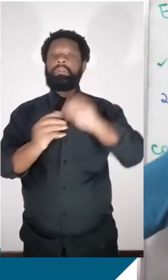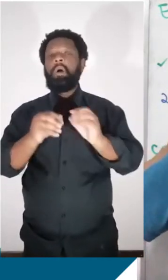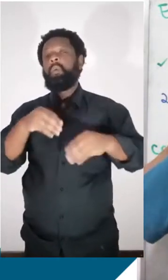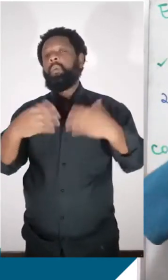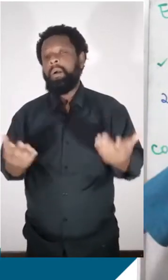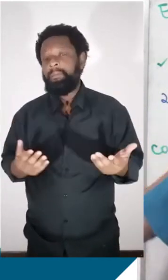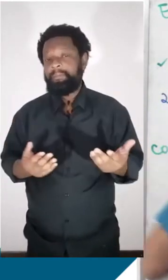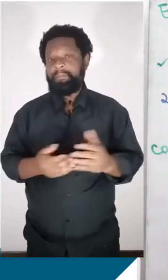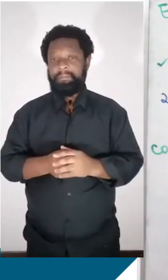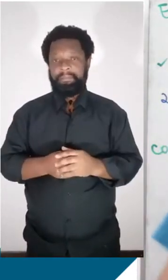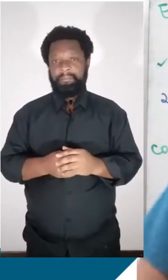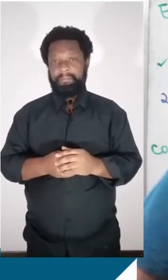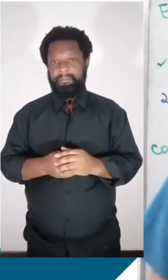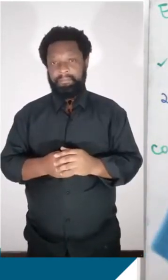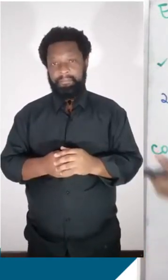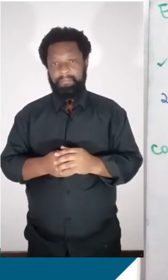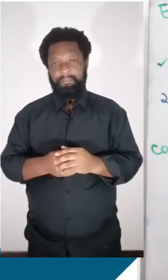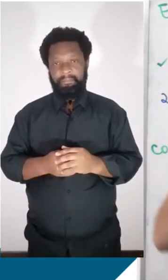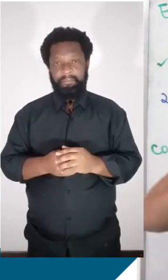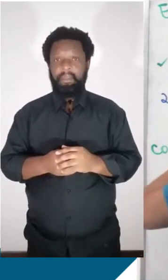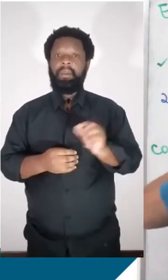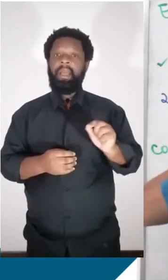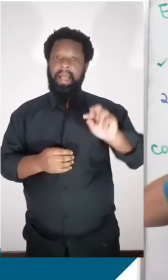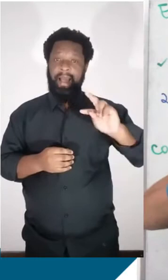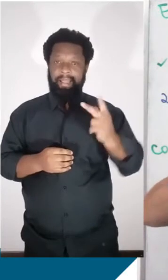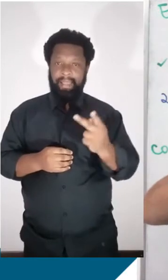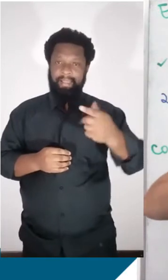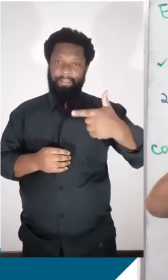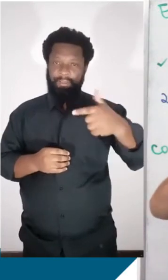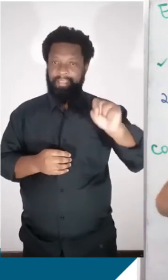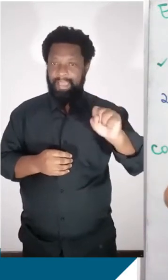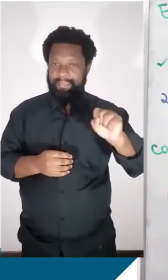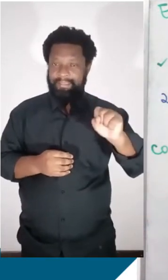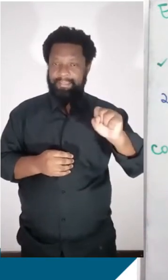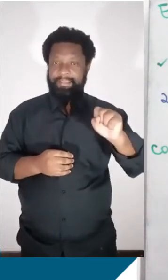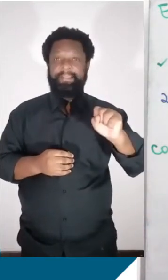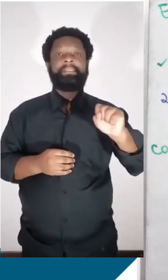conclusão é que o H2S